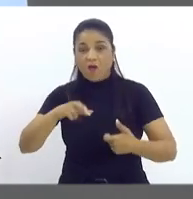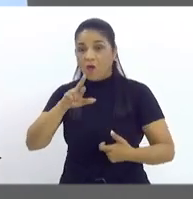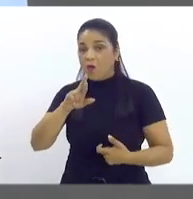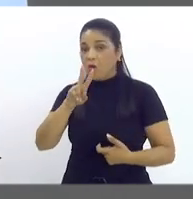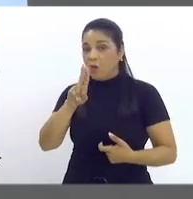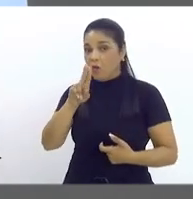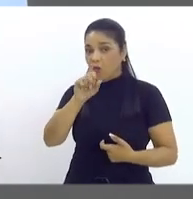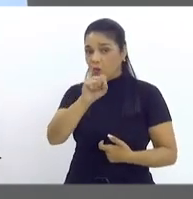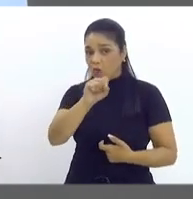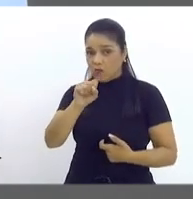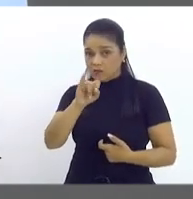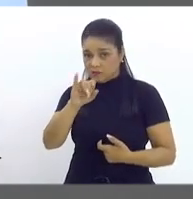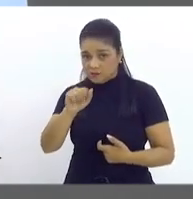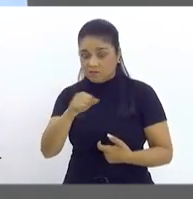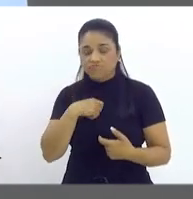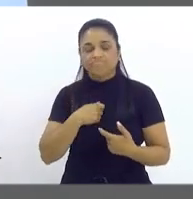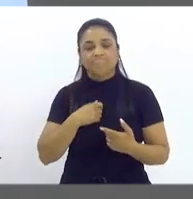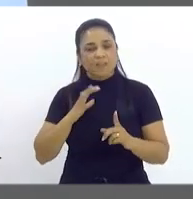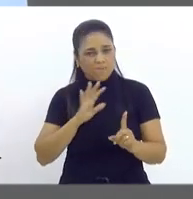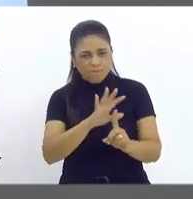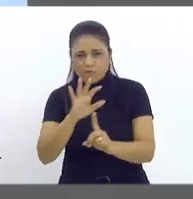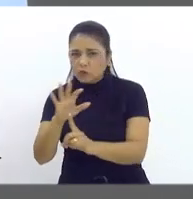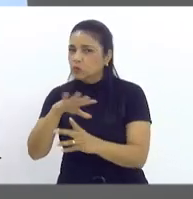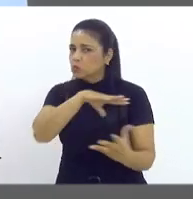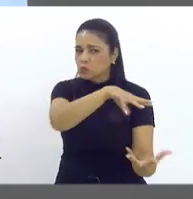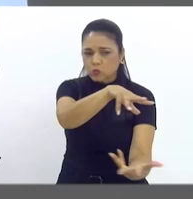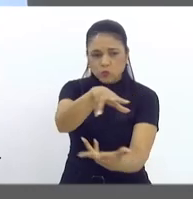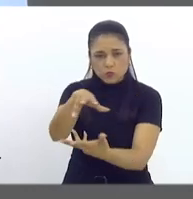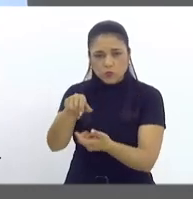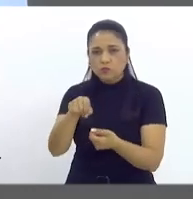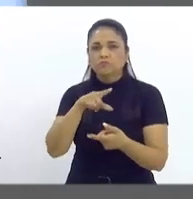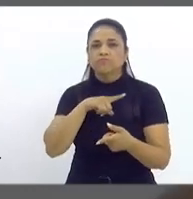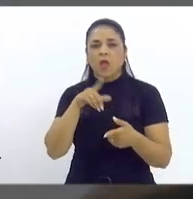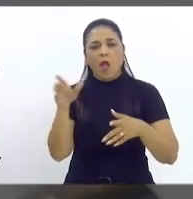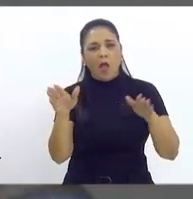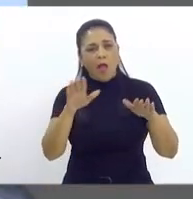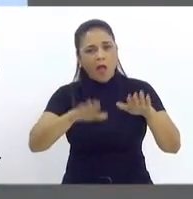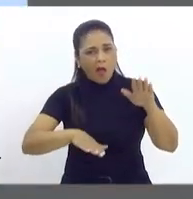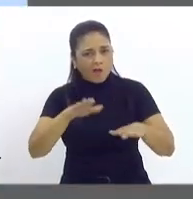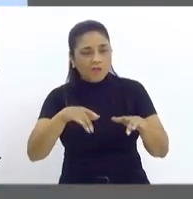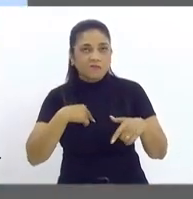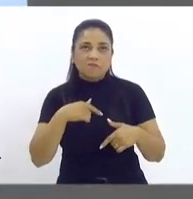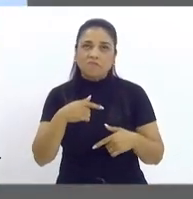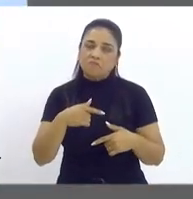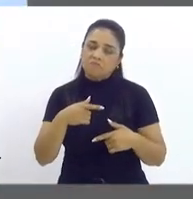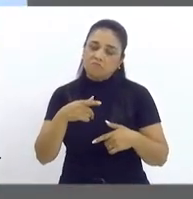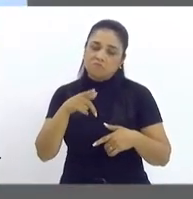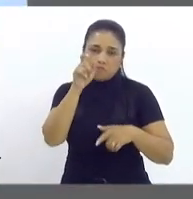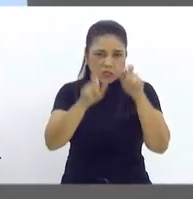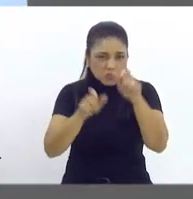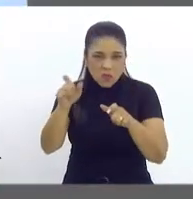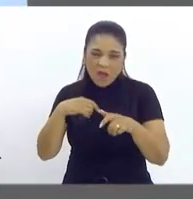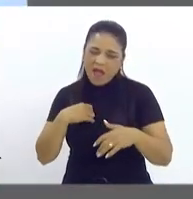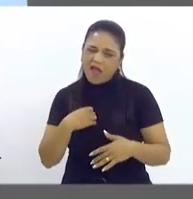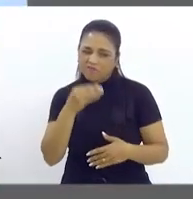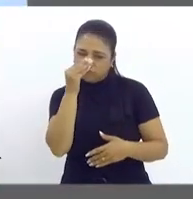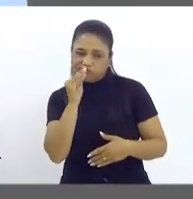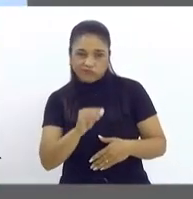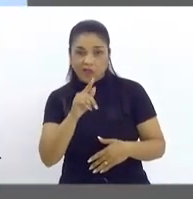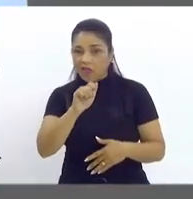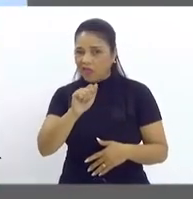bastante no mundo inteiro. E, apesar de alguns considerarem que gás não é uma commodity, ela é